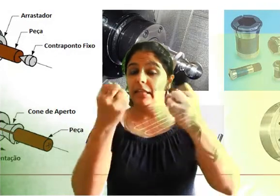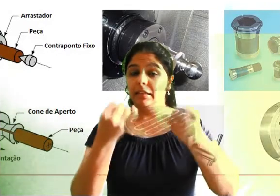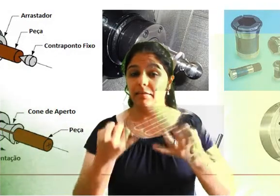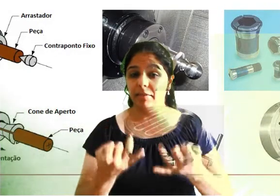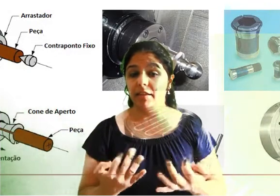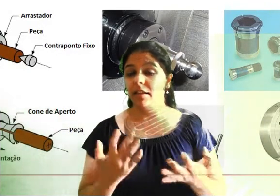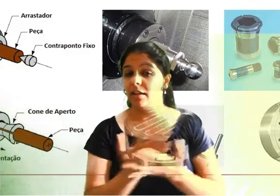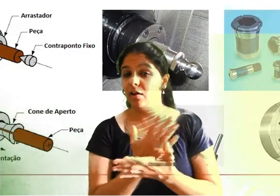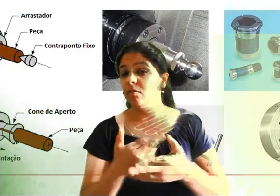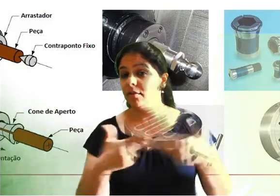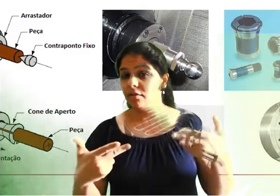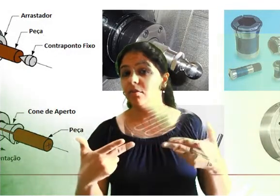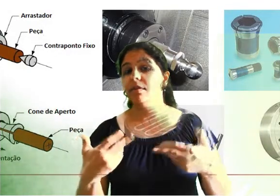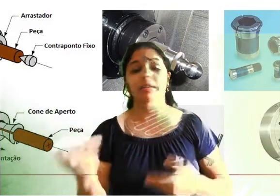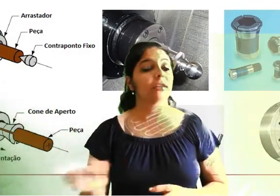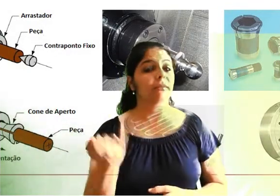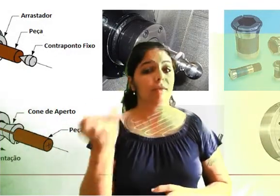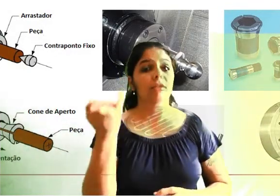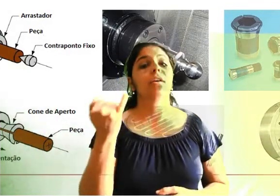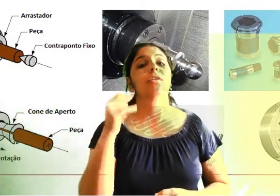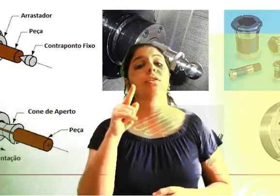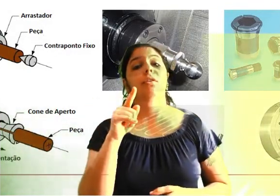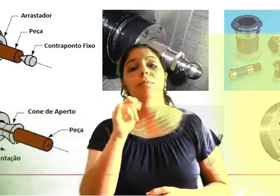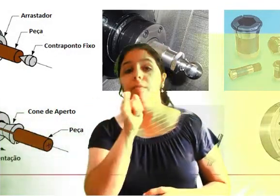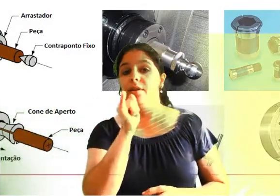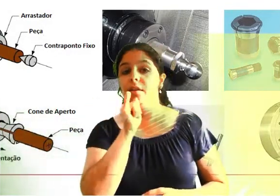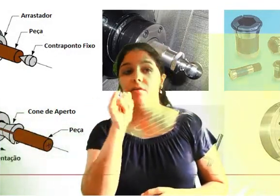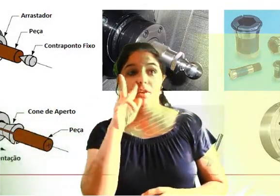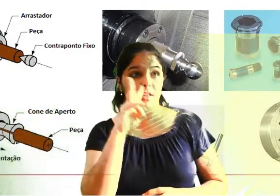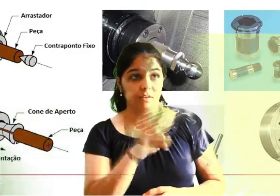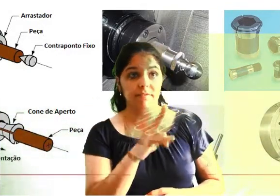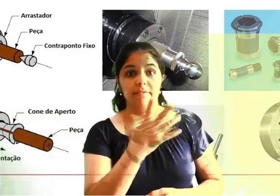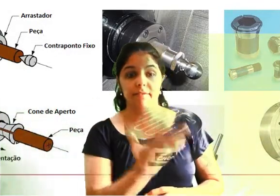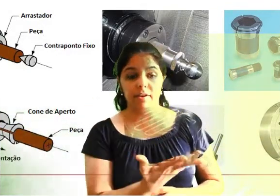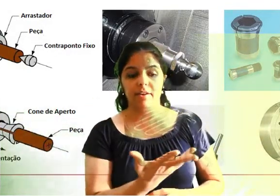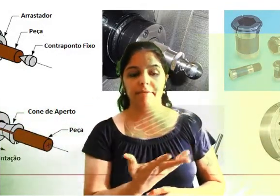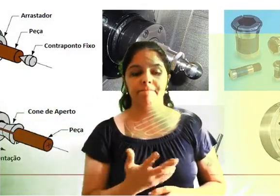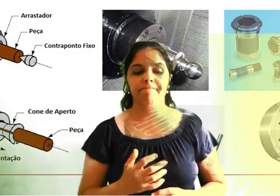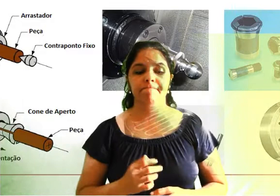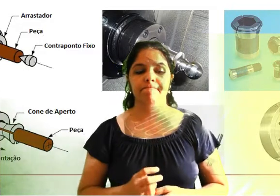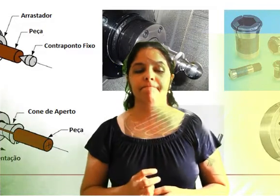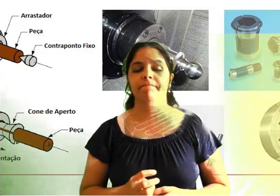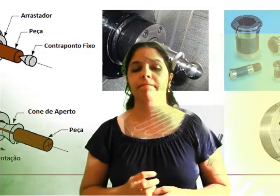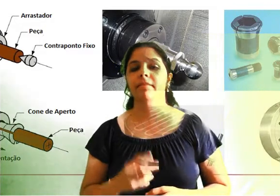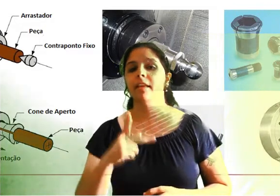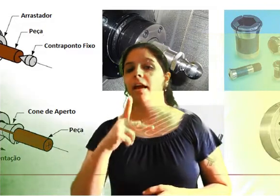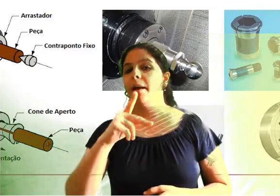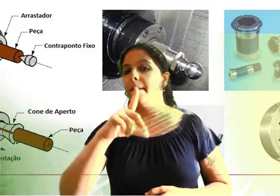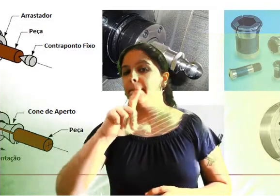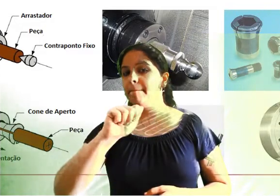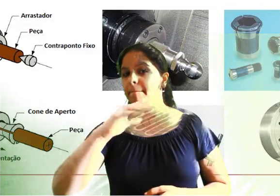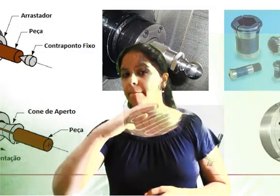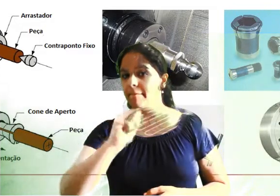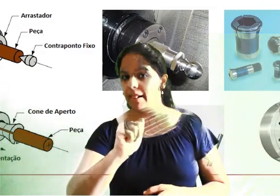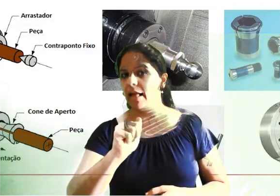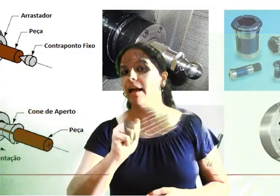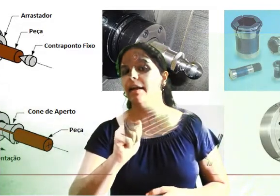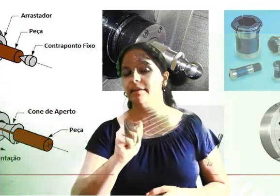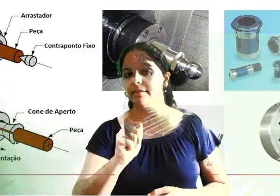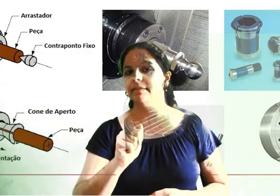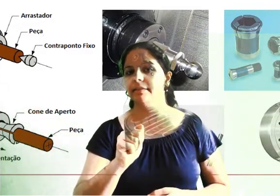Falando ainda, né, alguns componentes que eu acho que é importante vocês, por exemplo, verificarem aqui, ó, na placa,